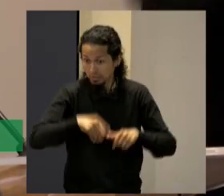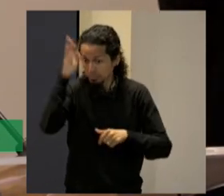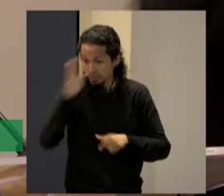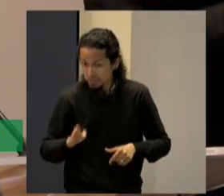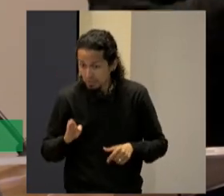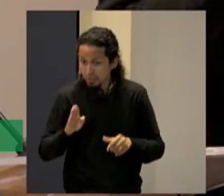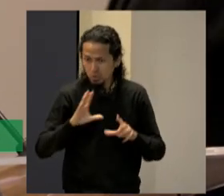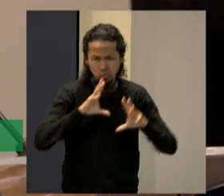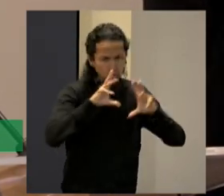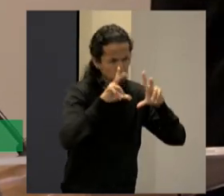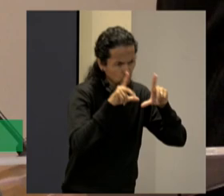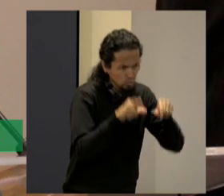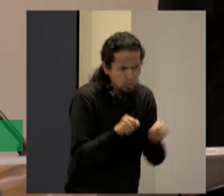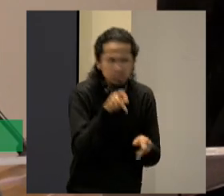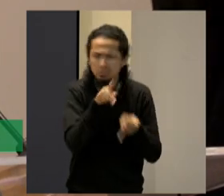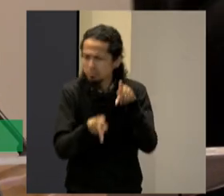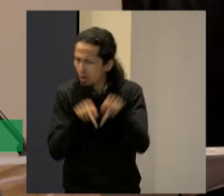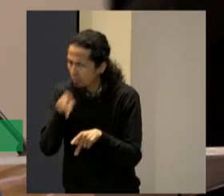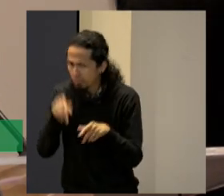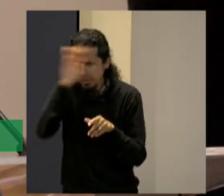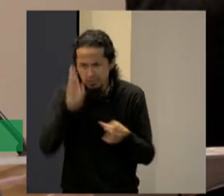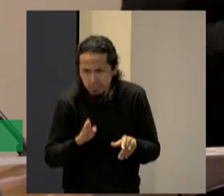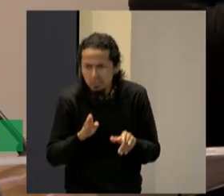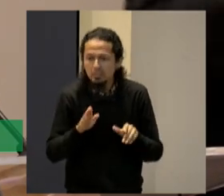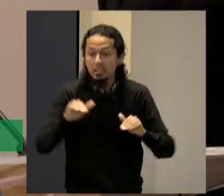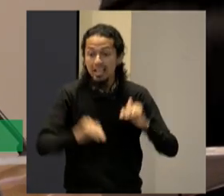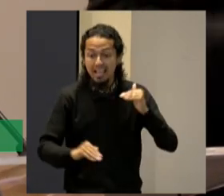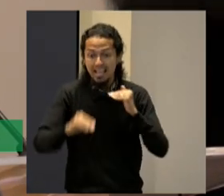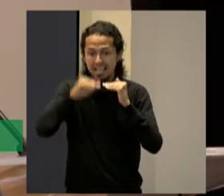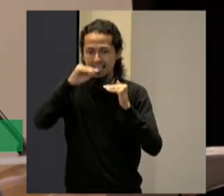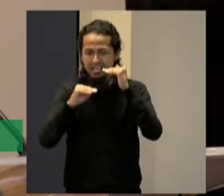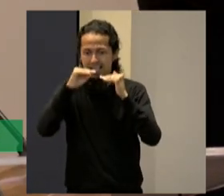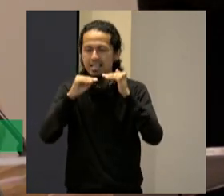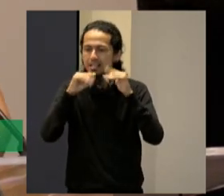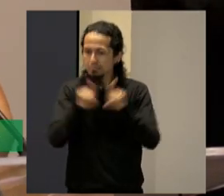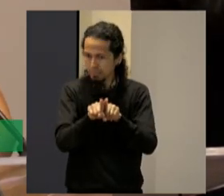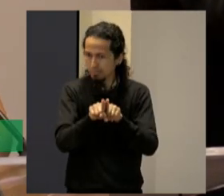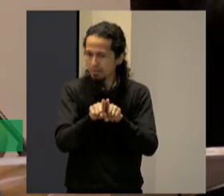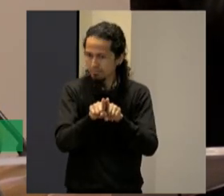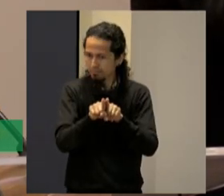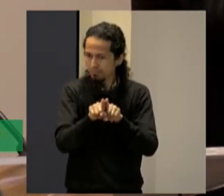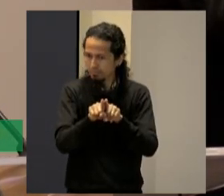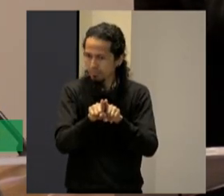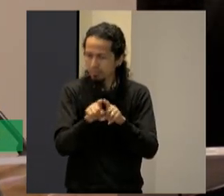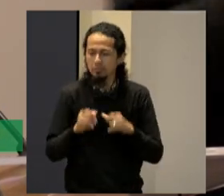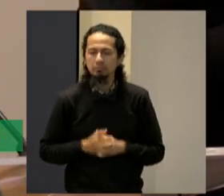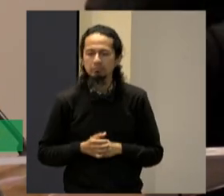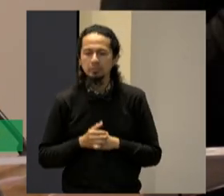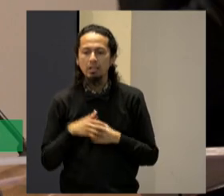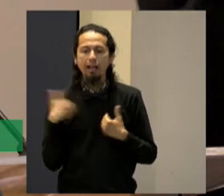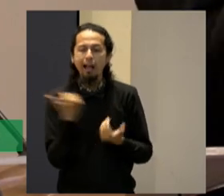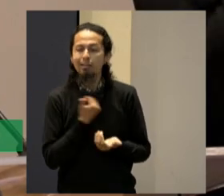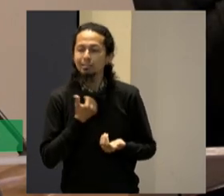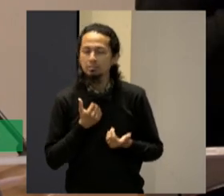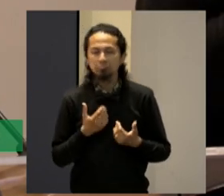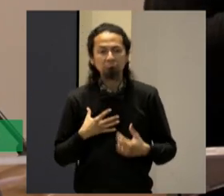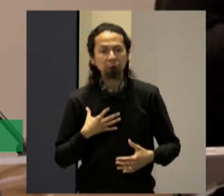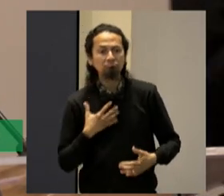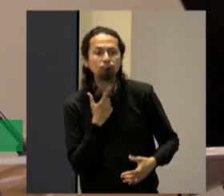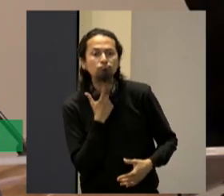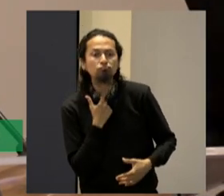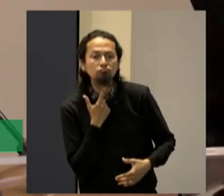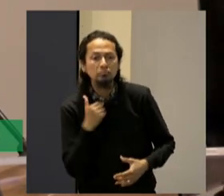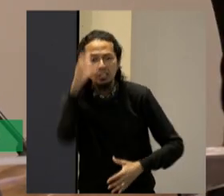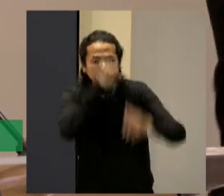povos brasileiros, quando a gente se dispõe a entender que o que nós entendemos